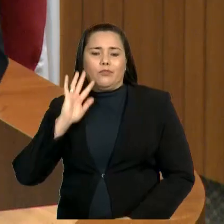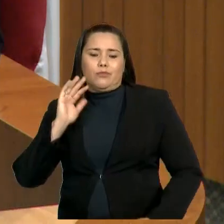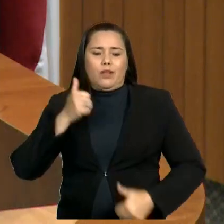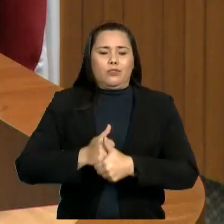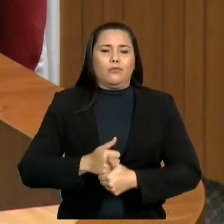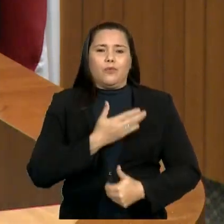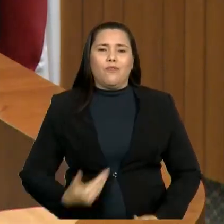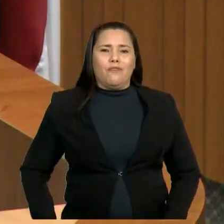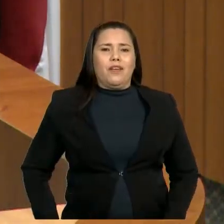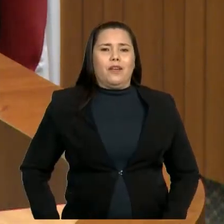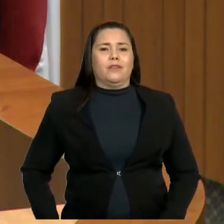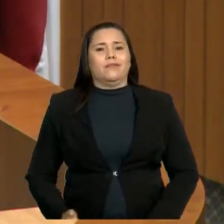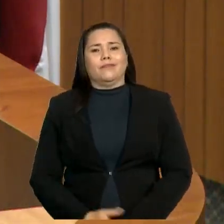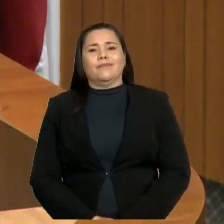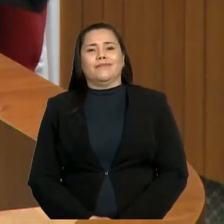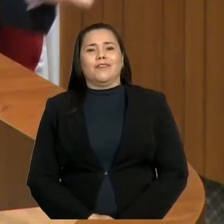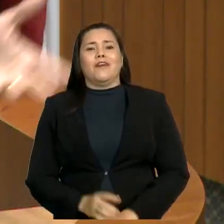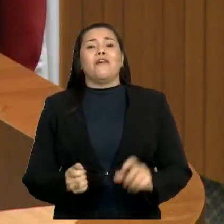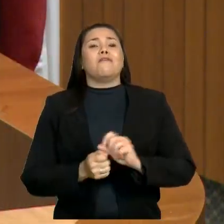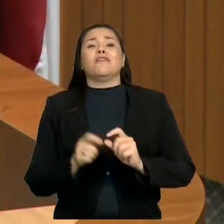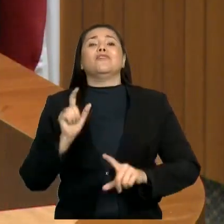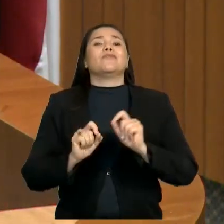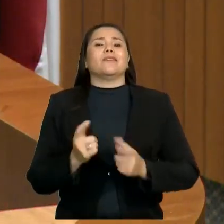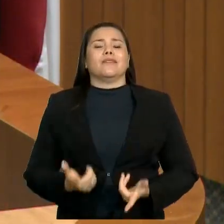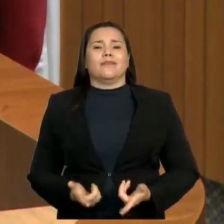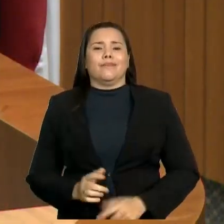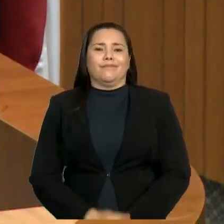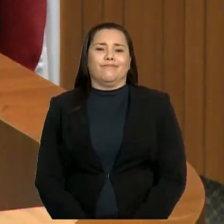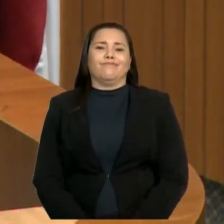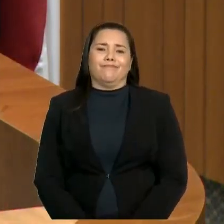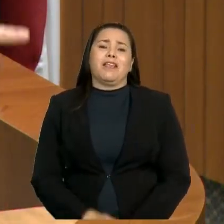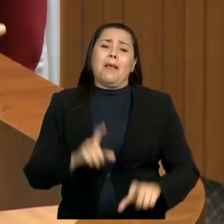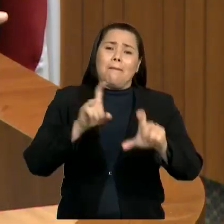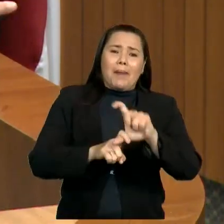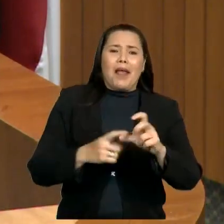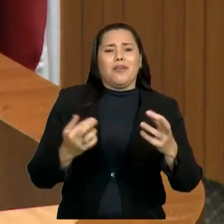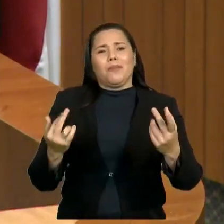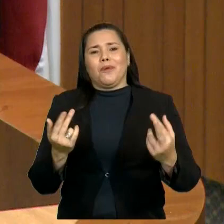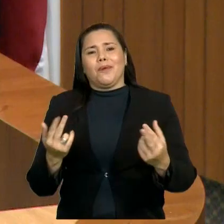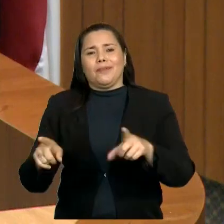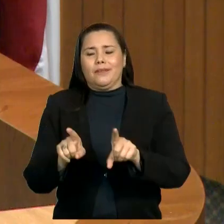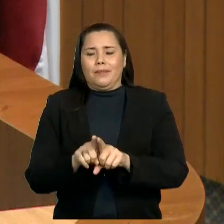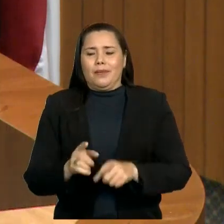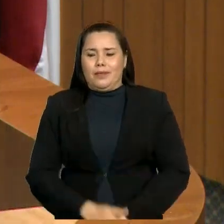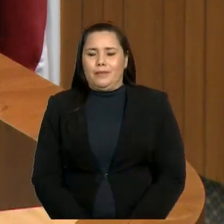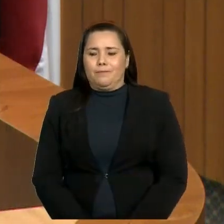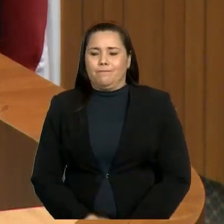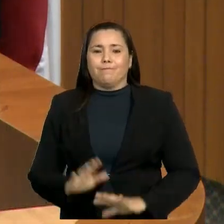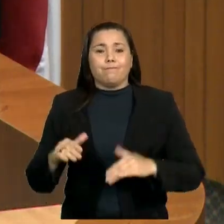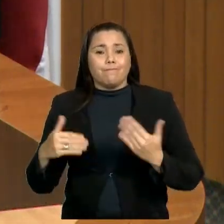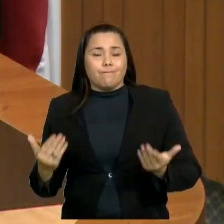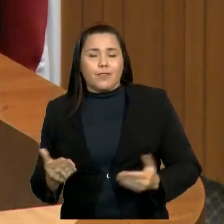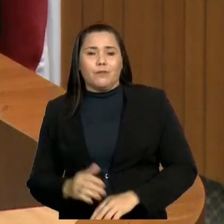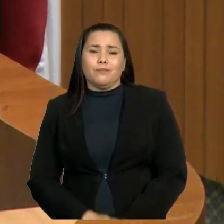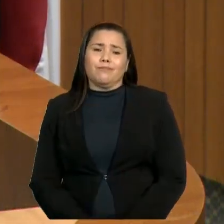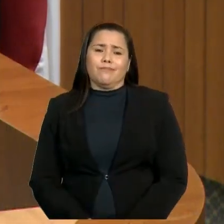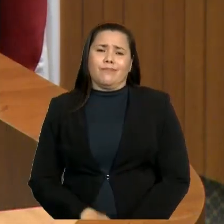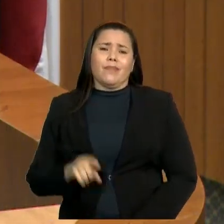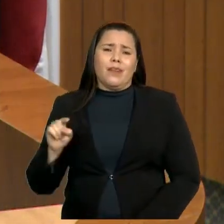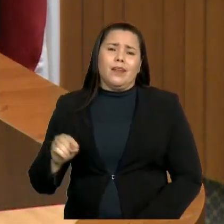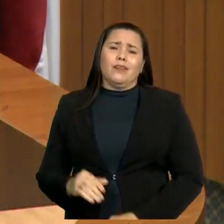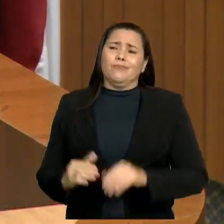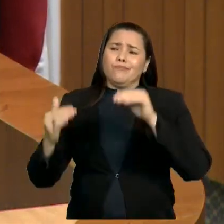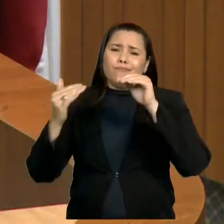conosco Claro tenhamos a Nossa tropa de choque aqui que é um m picmo com